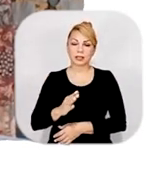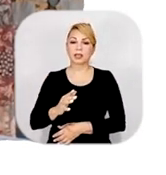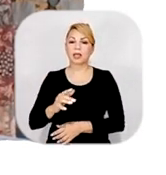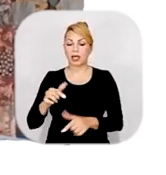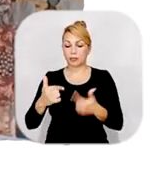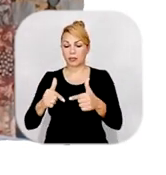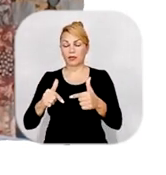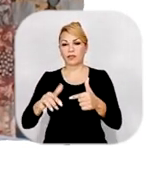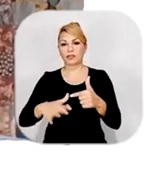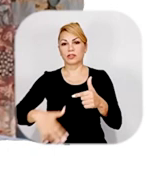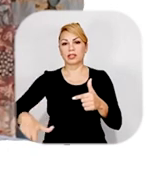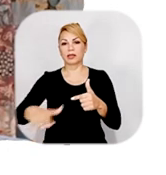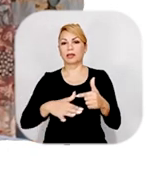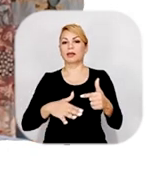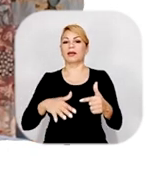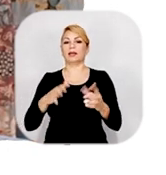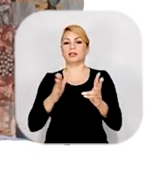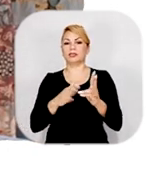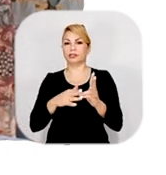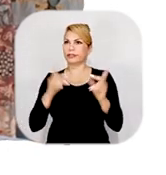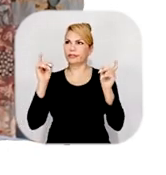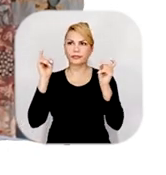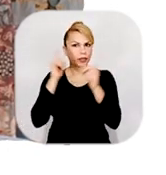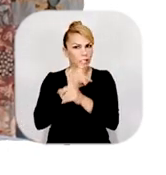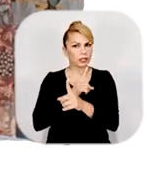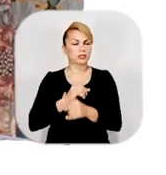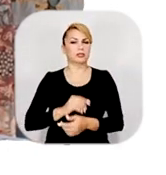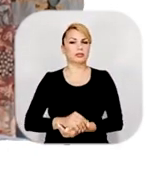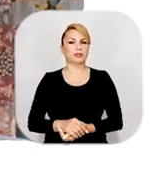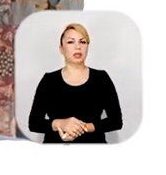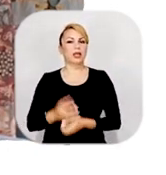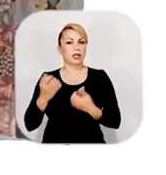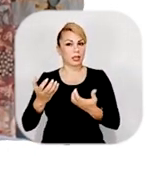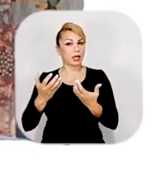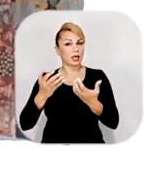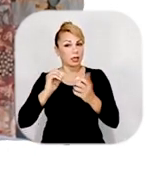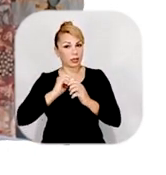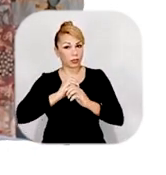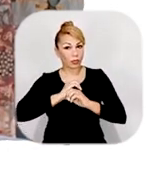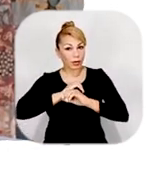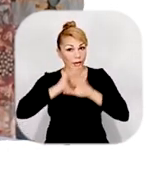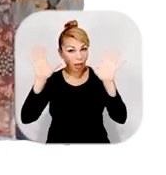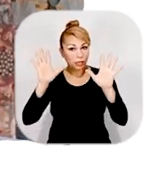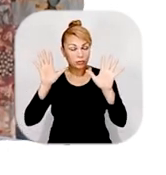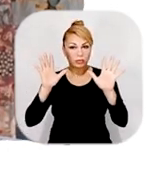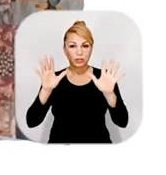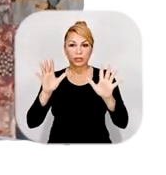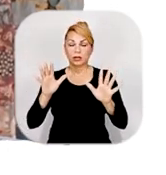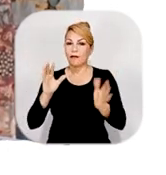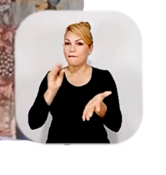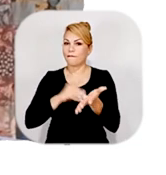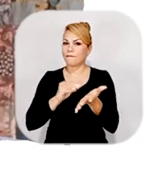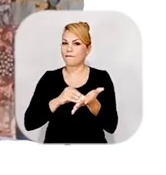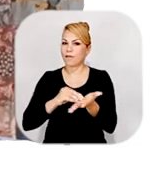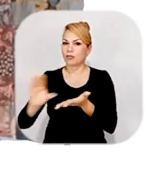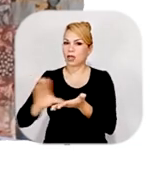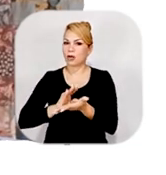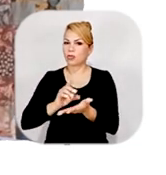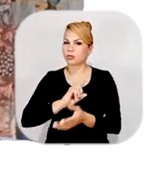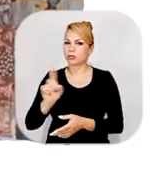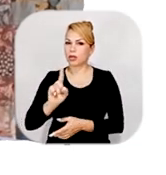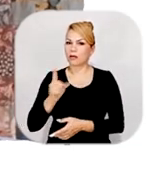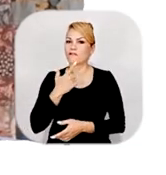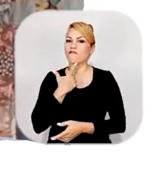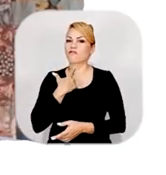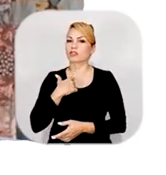dificuldade, né? Mas o que eu quero deixar bem claro, que não falta o recurso, falta vontade, né? Não nossa, né?